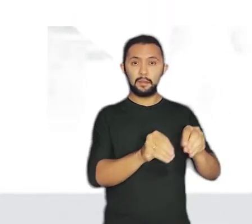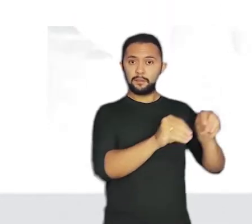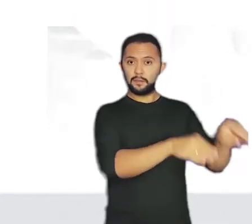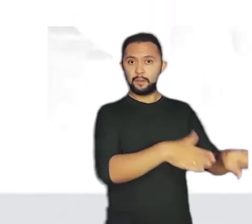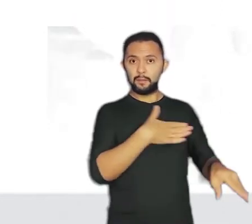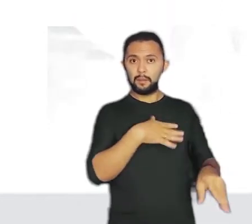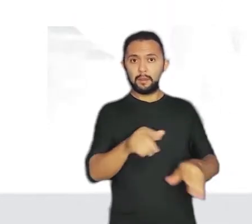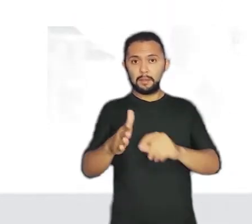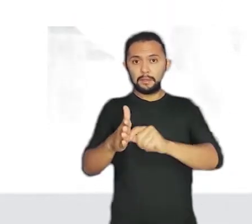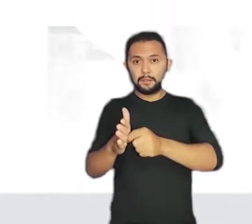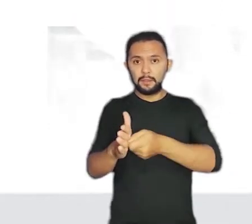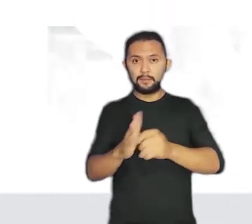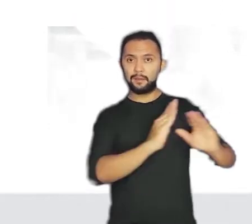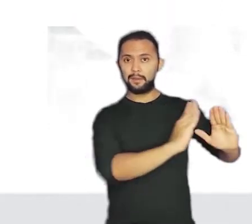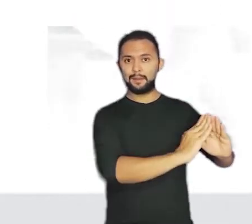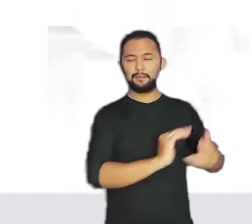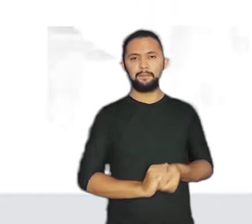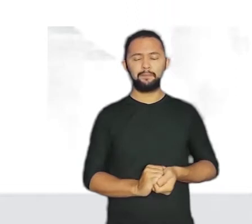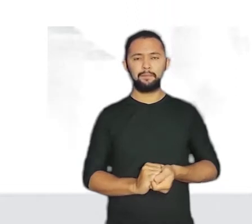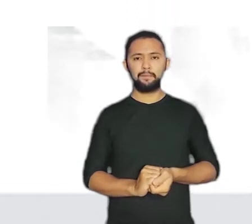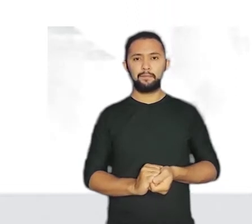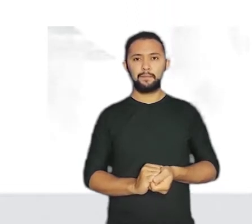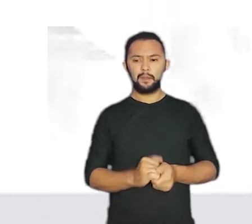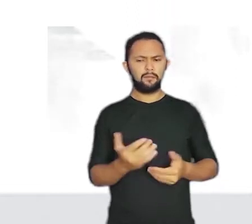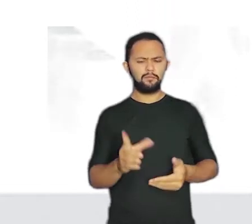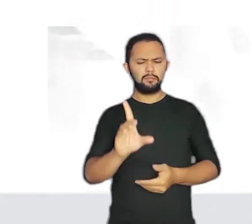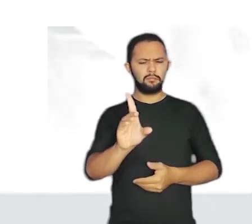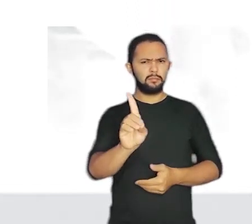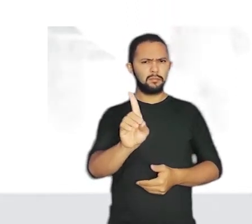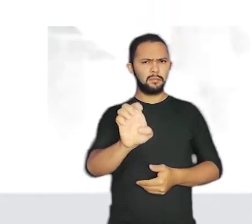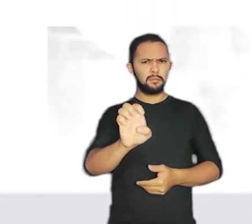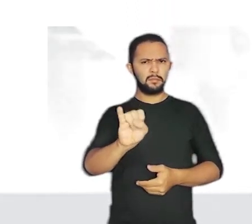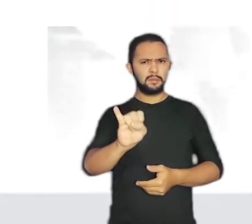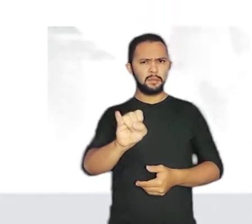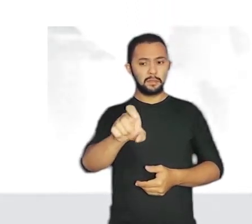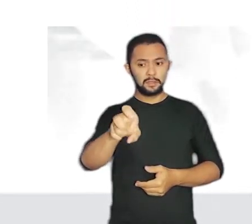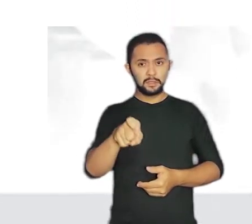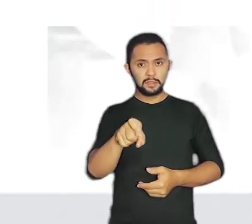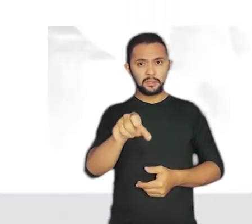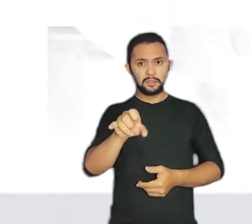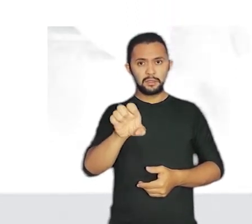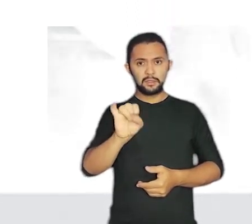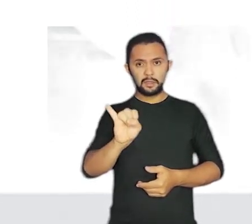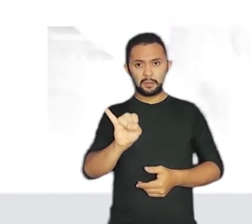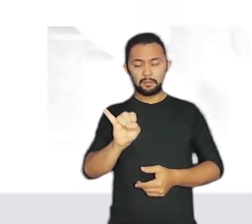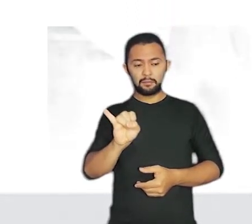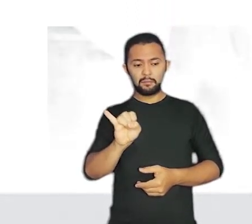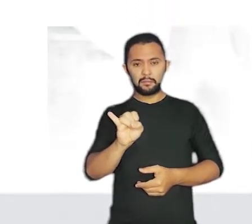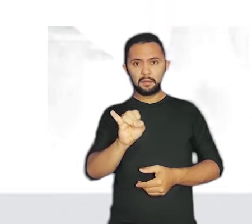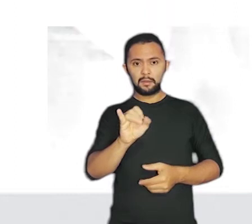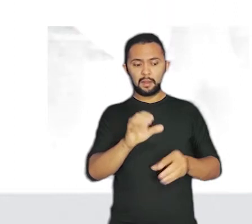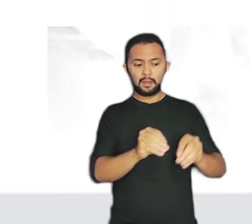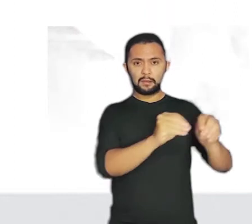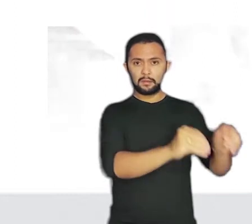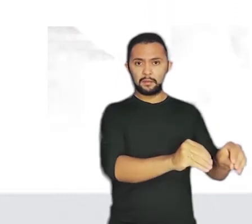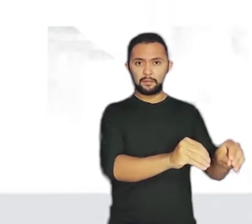deixou? Tá? No caso aqui, ó, é eu deixei, tá? Então, o sujeito oculto tá aqui, ó. Eu